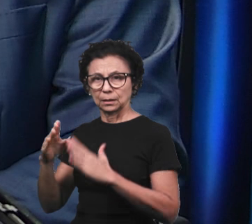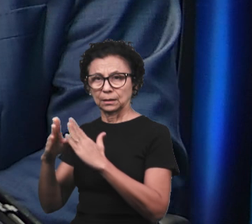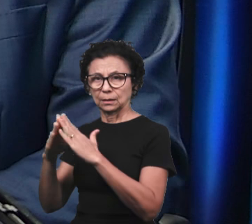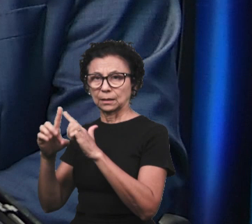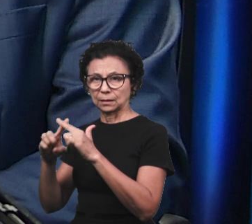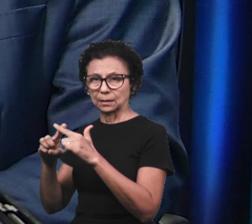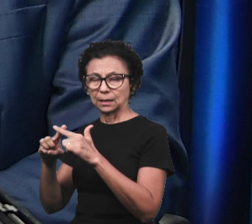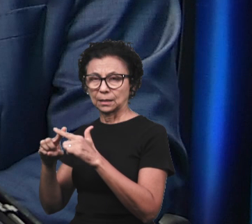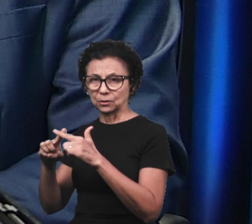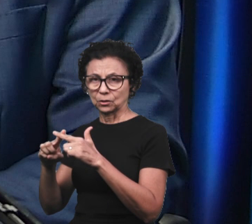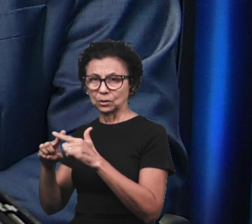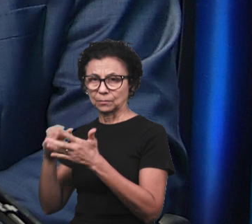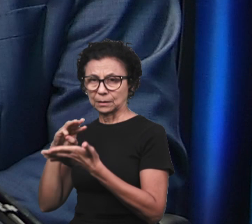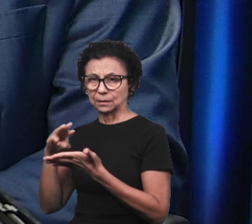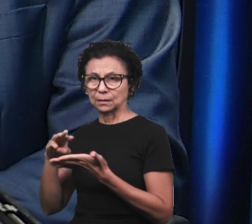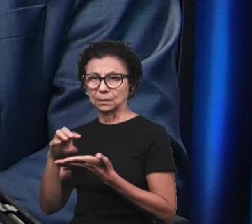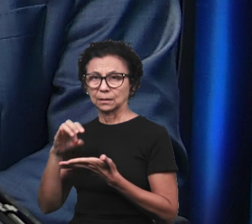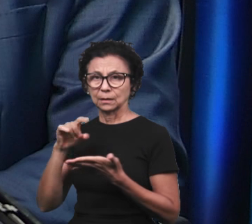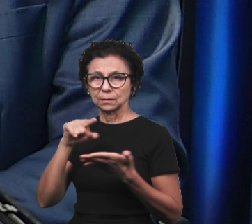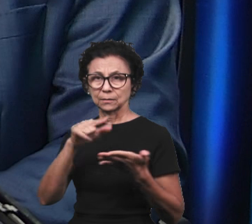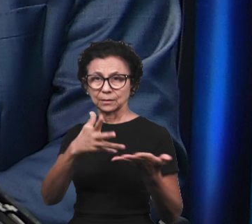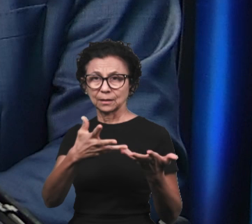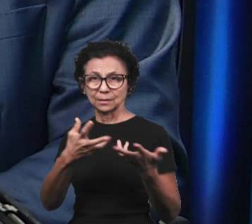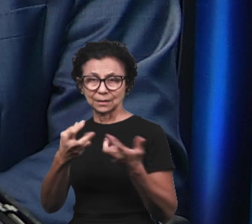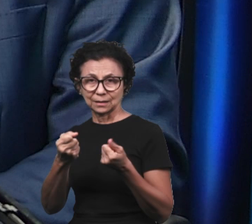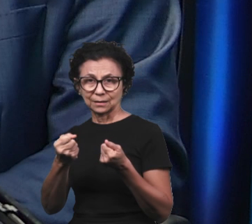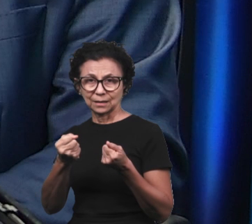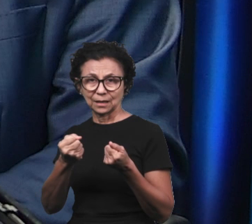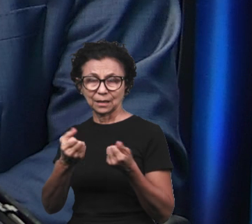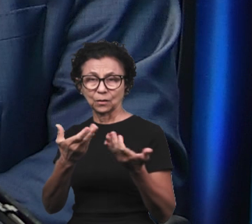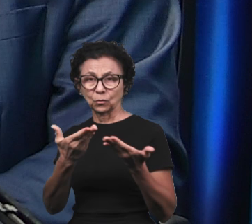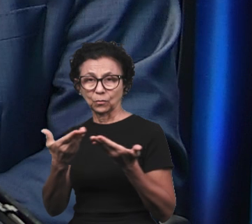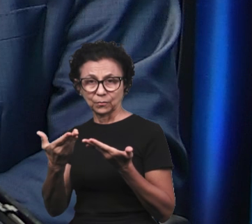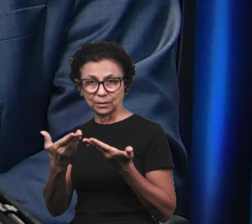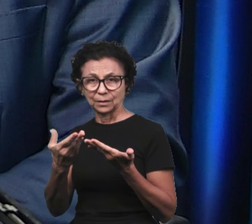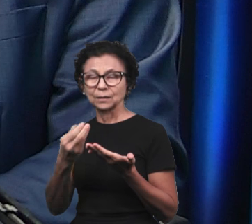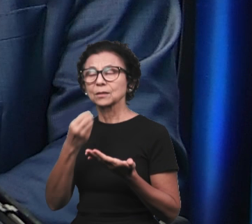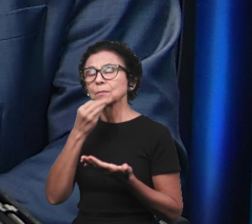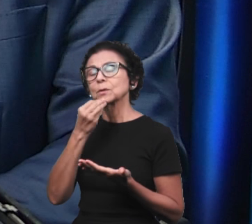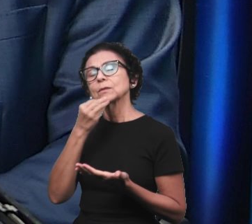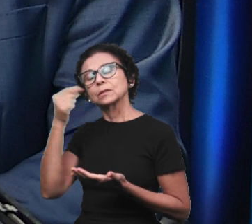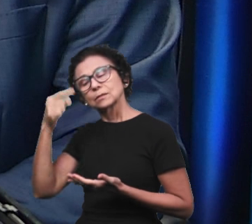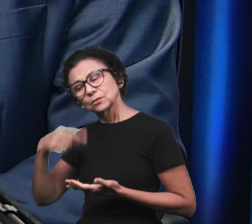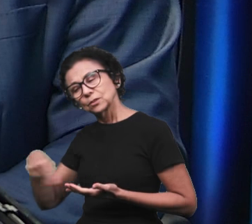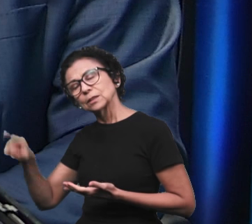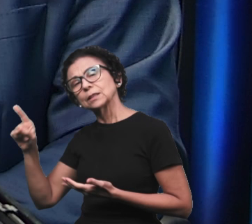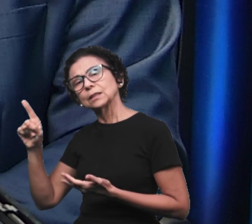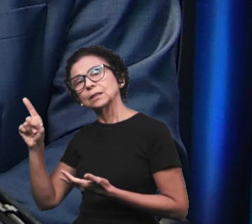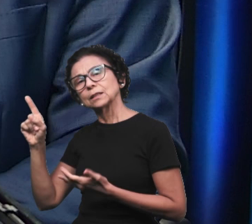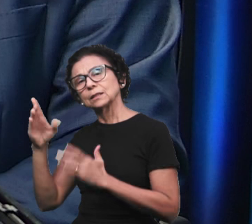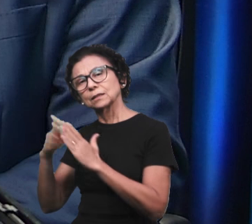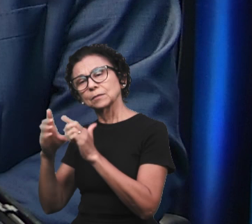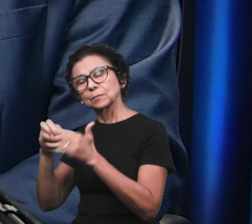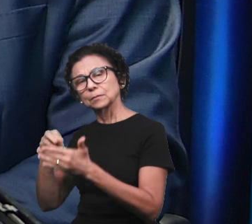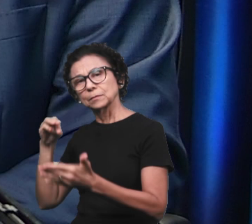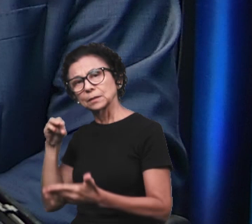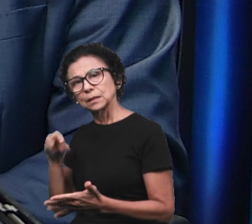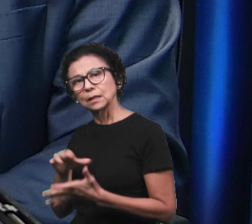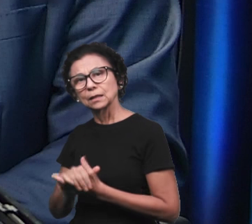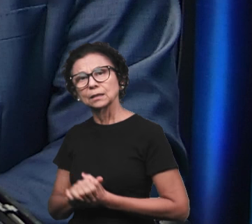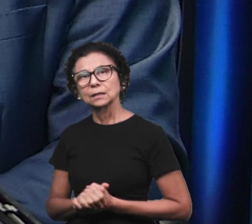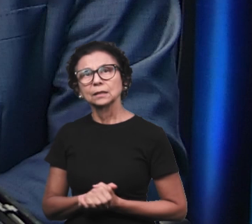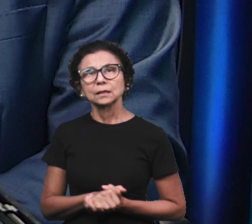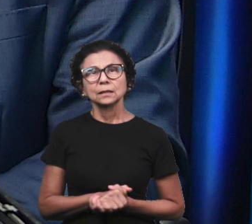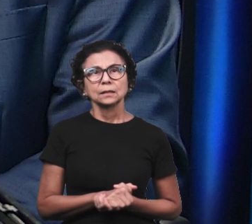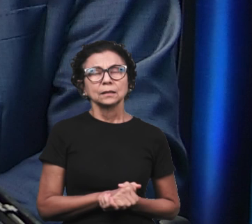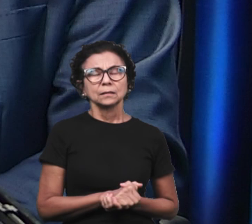aceitar o nosso convite e tirar uma oportunidade de ir à igreja, não vá simplesmente assista